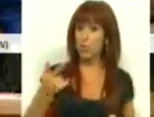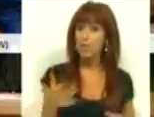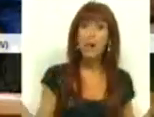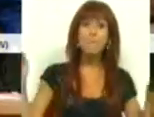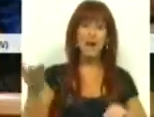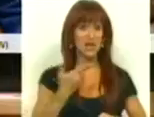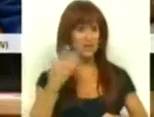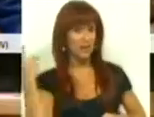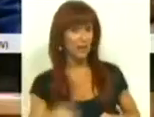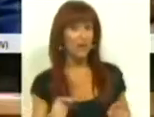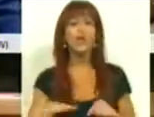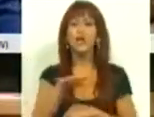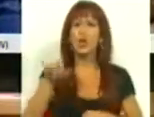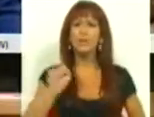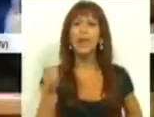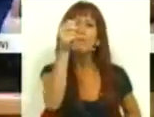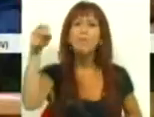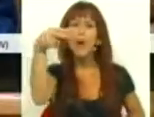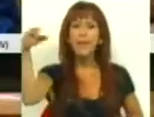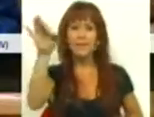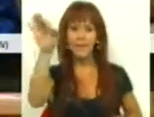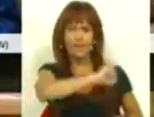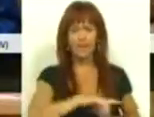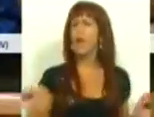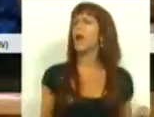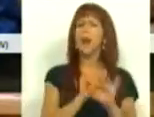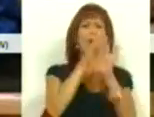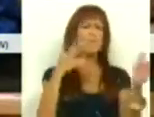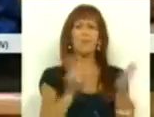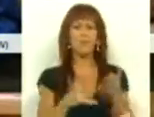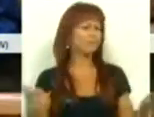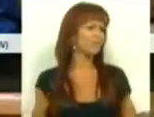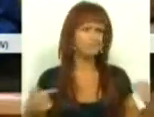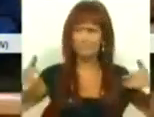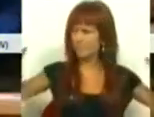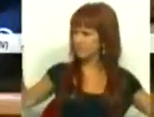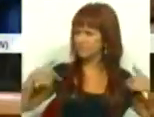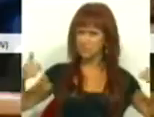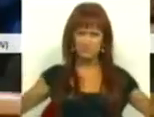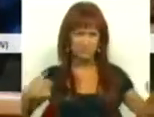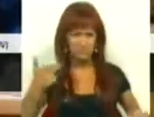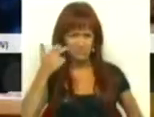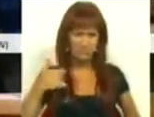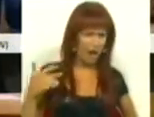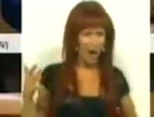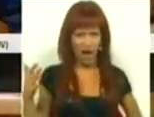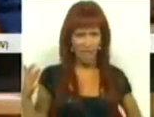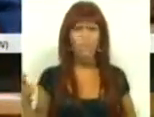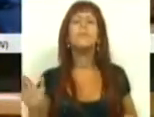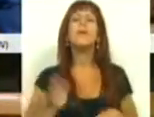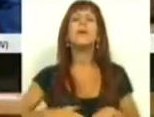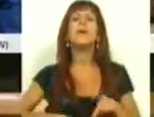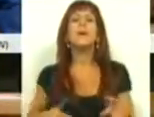país mais endividado da zona euro. Claramente, uma realidade que não nos deve deixar orgulhosos.